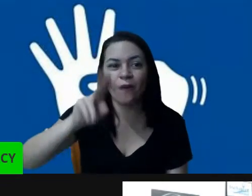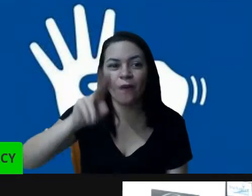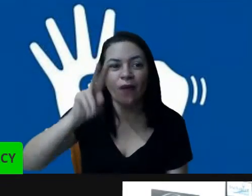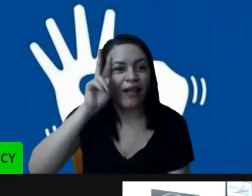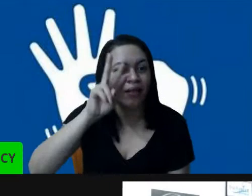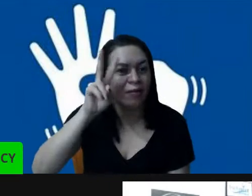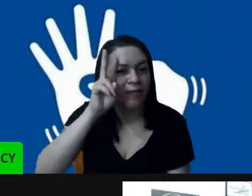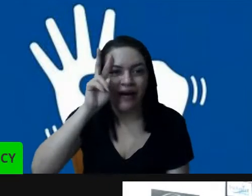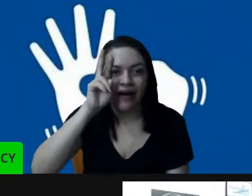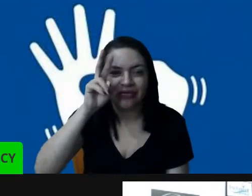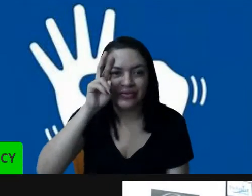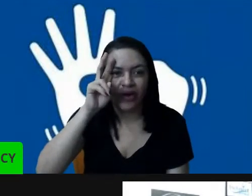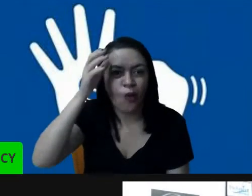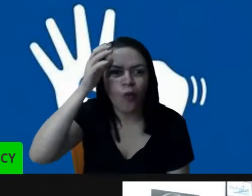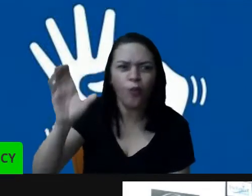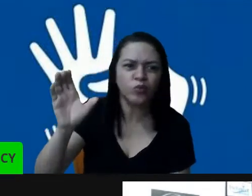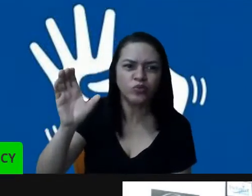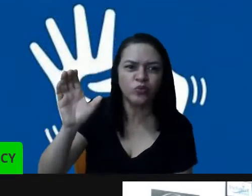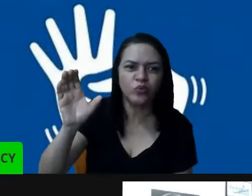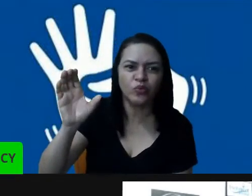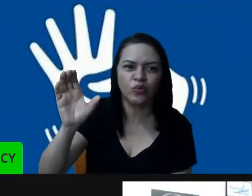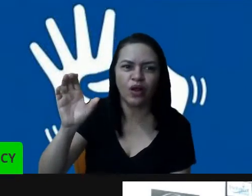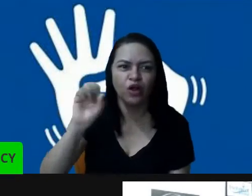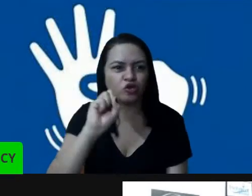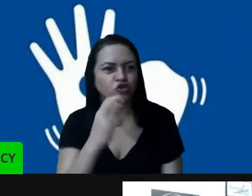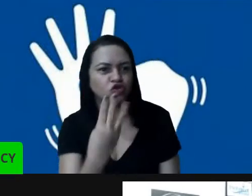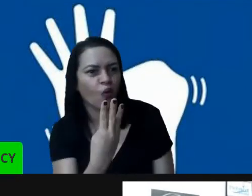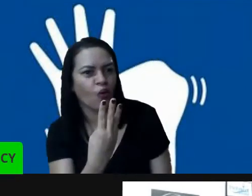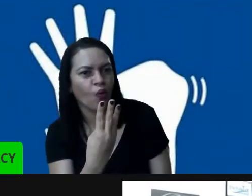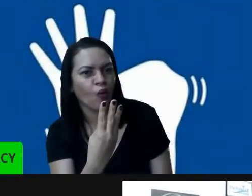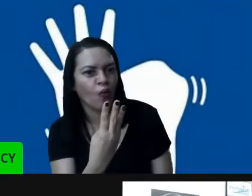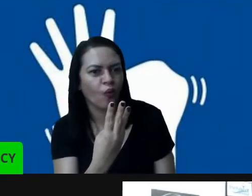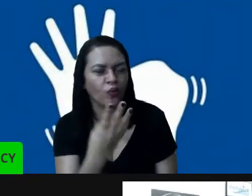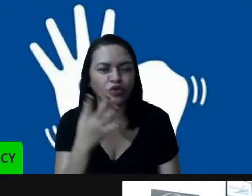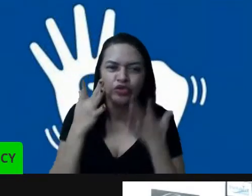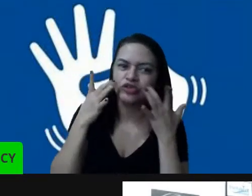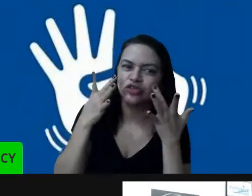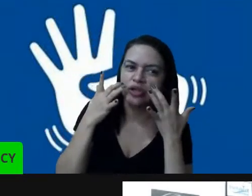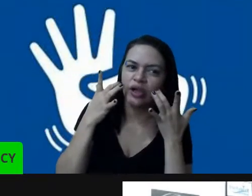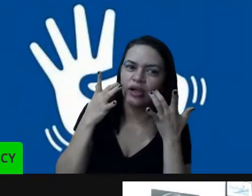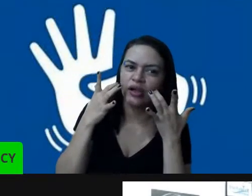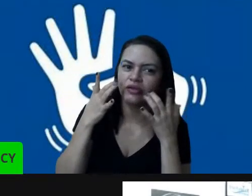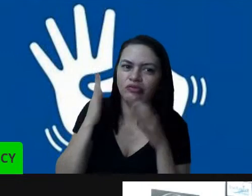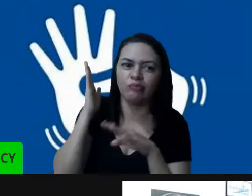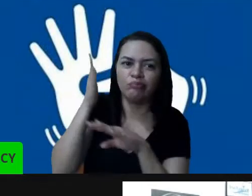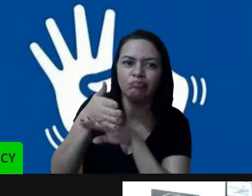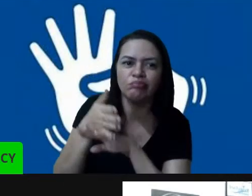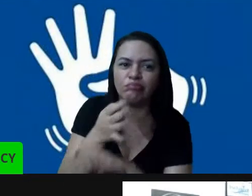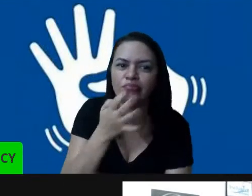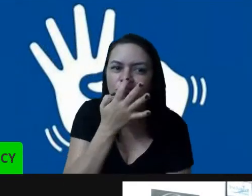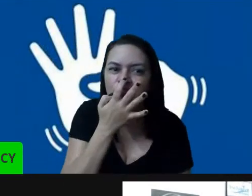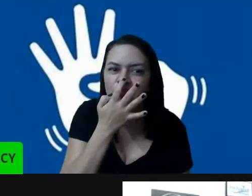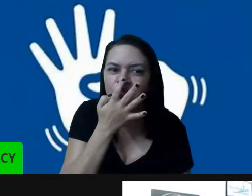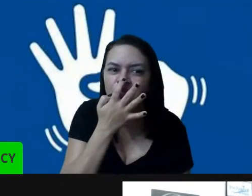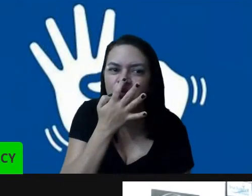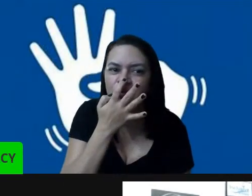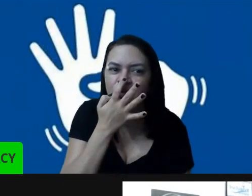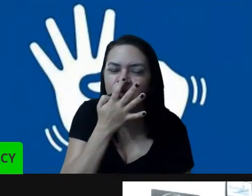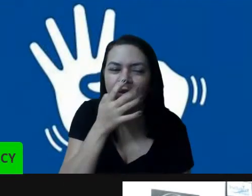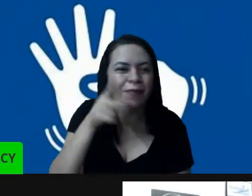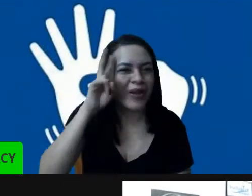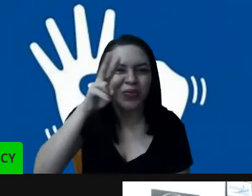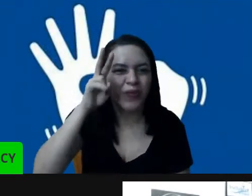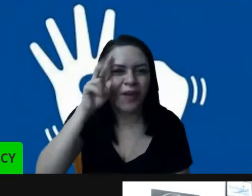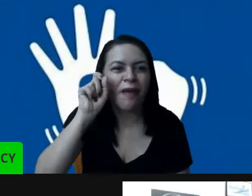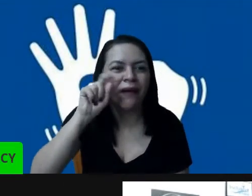assim, cultura, show, teatro, aí só lembra de quem vai assistir, mas não lembra de quem está produzindo e de quem está Isso.